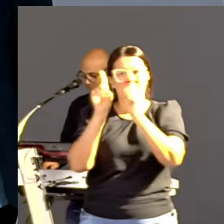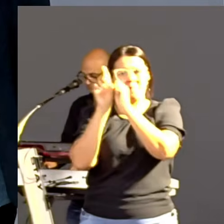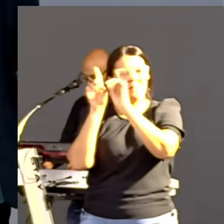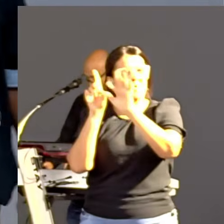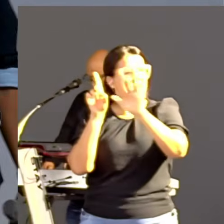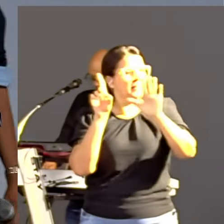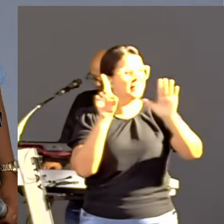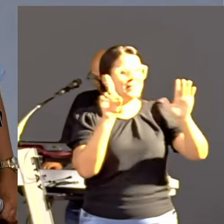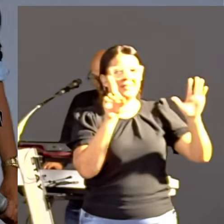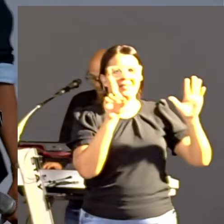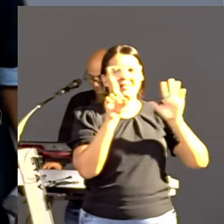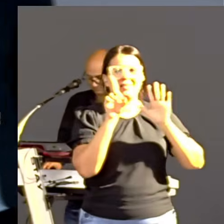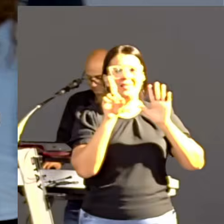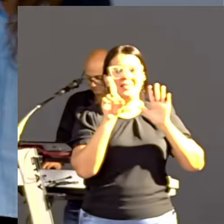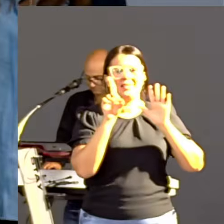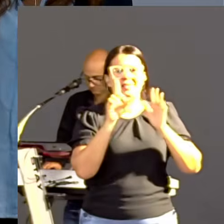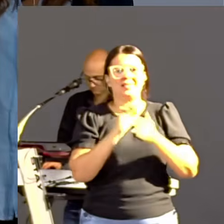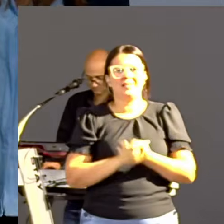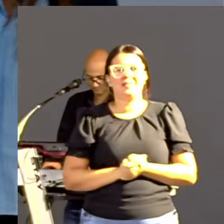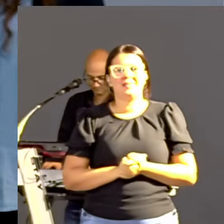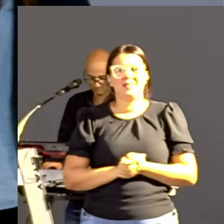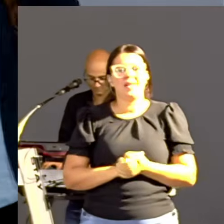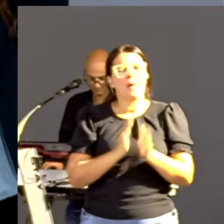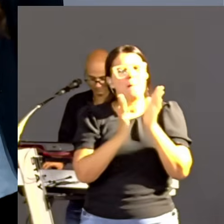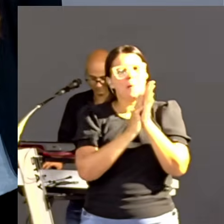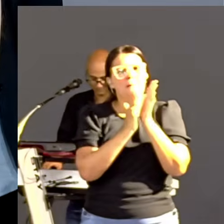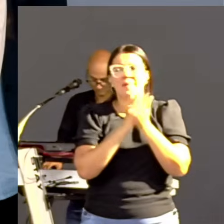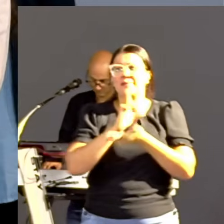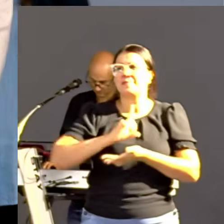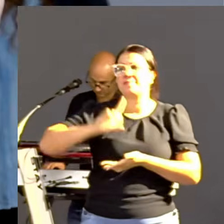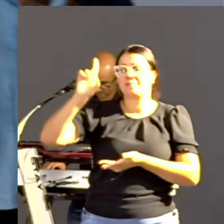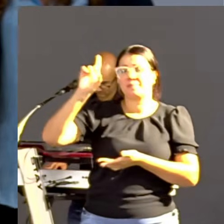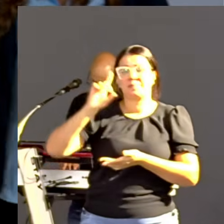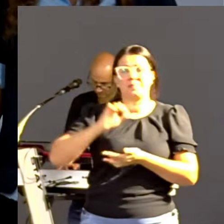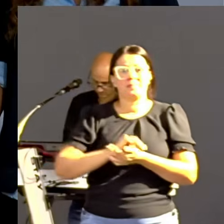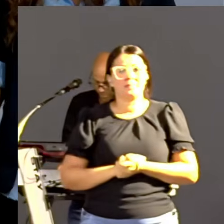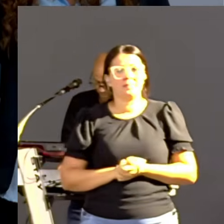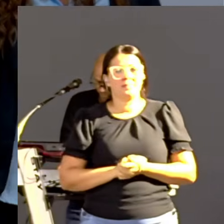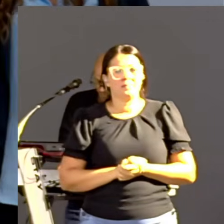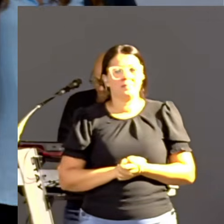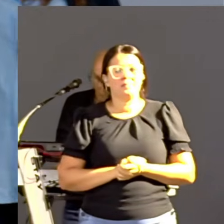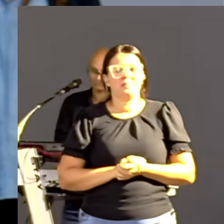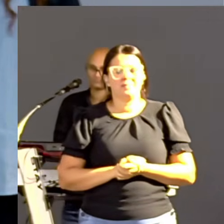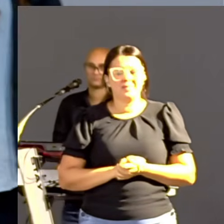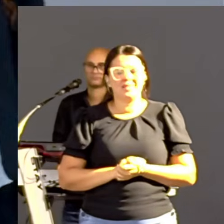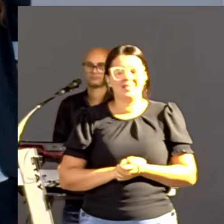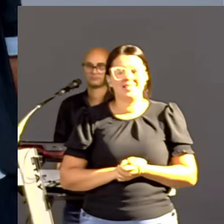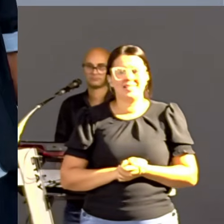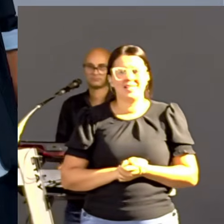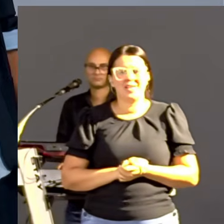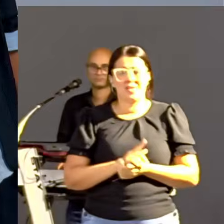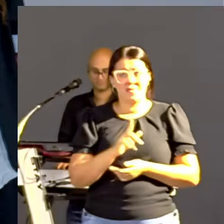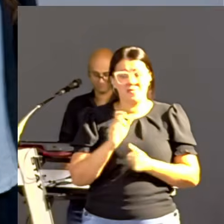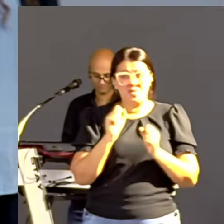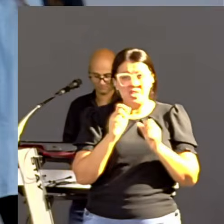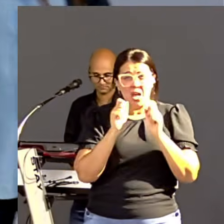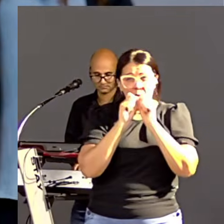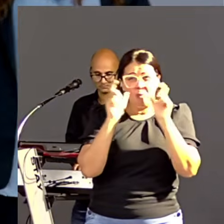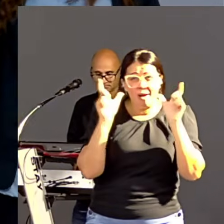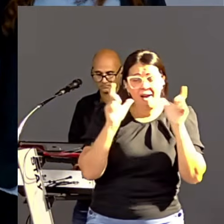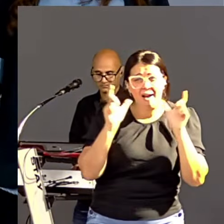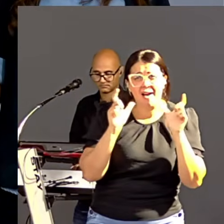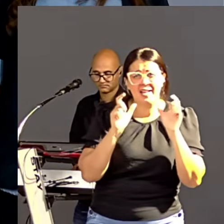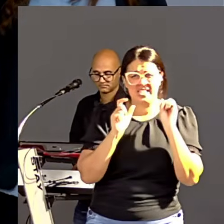Senhor. Vamos para casa debaixo dessa promessa. Desperta tu que dormes,